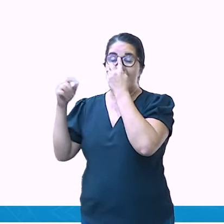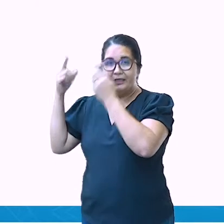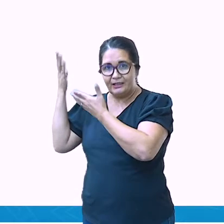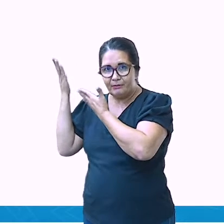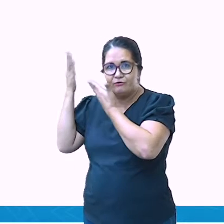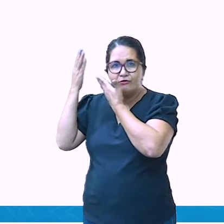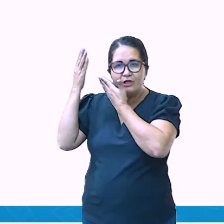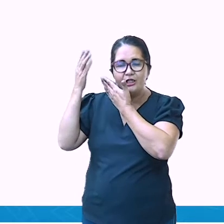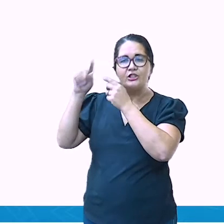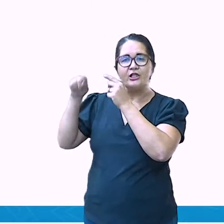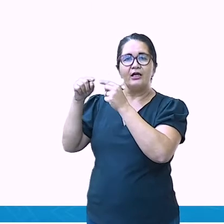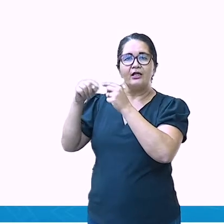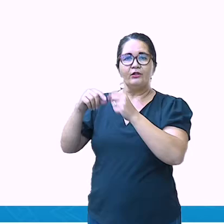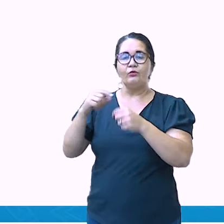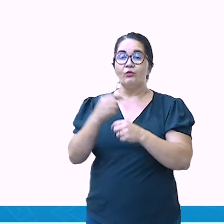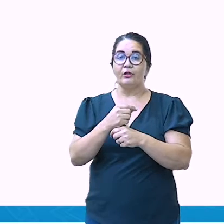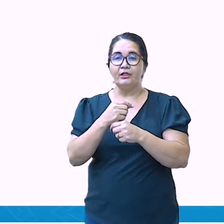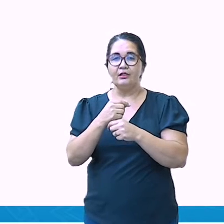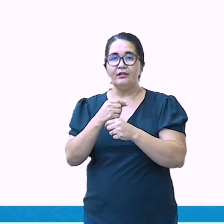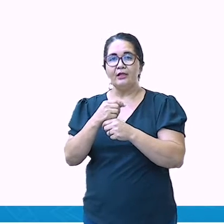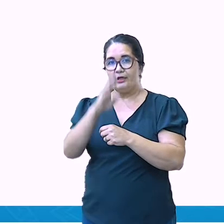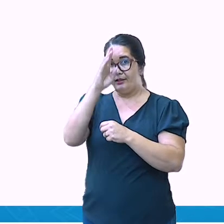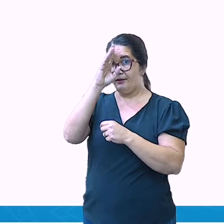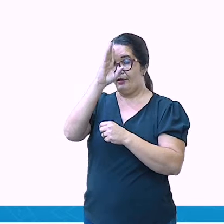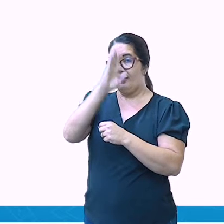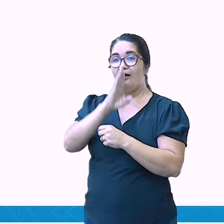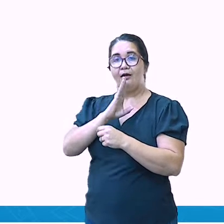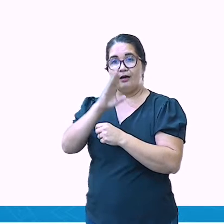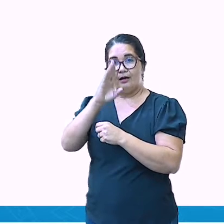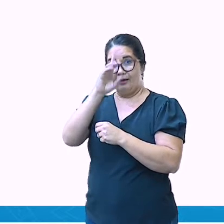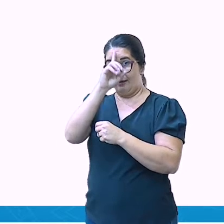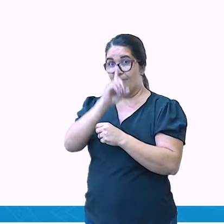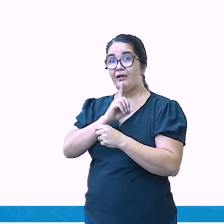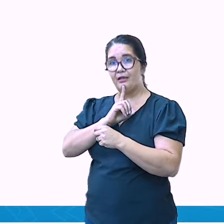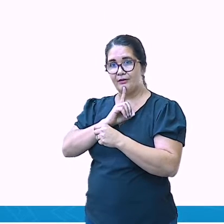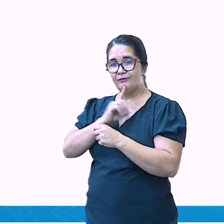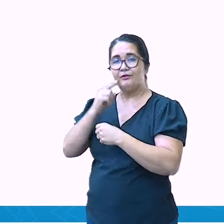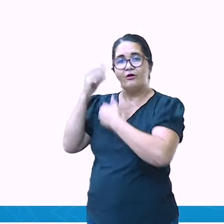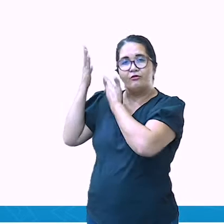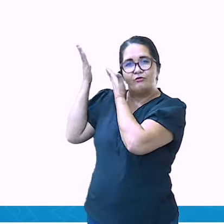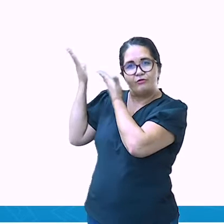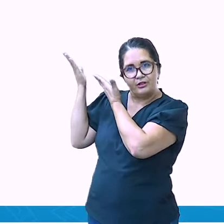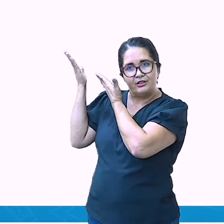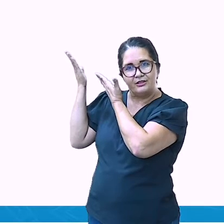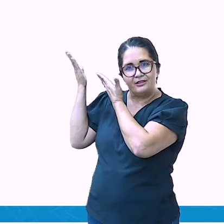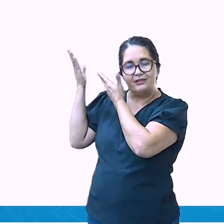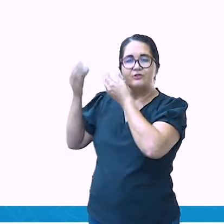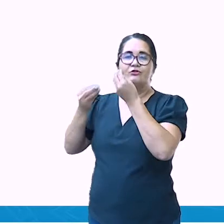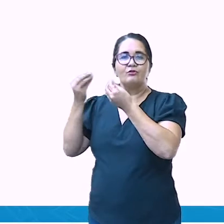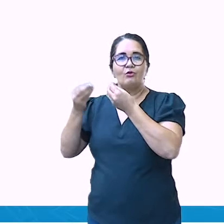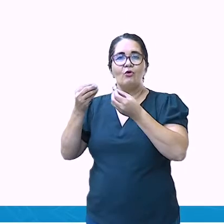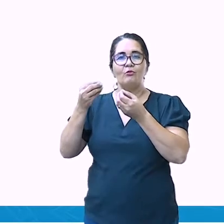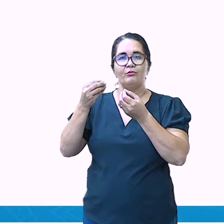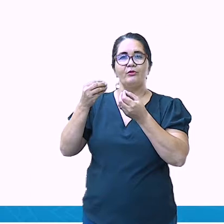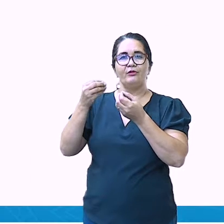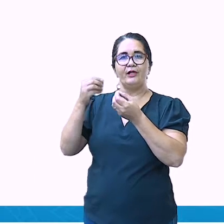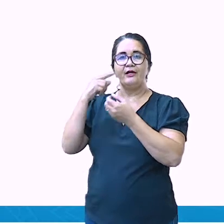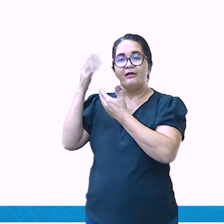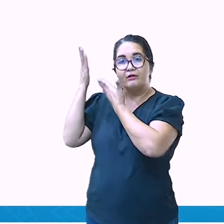Sul, Goiás e o Distrito Federal, que é a capital do nosso país.